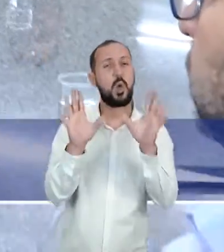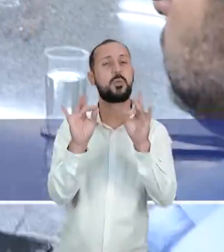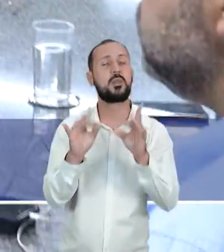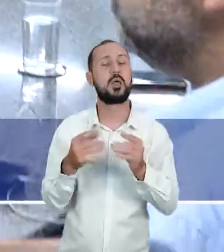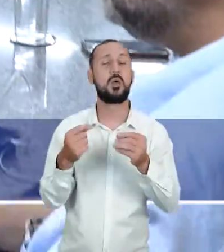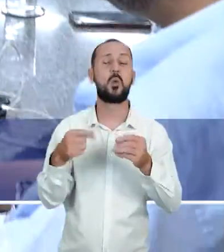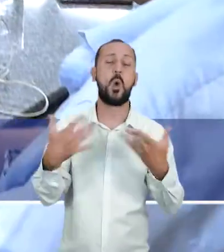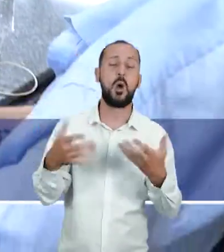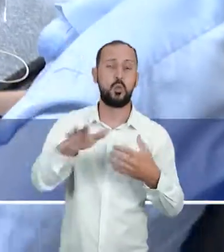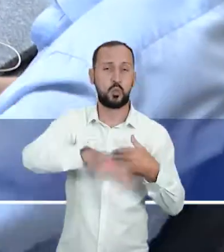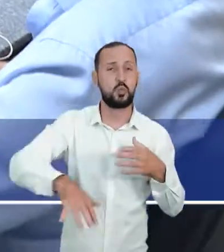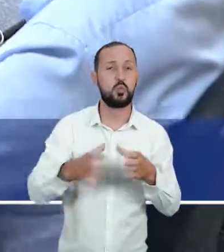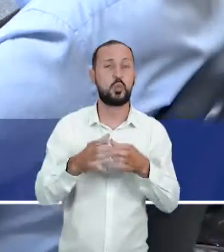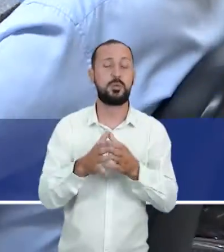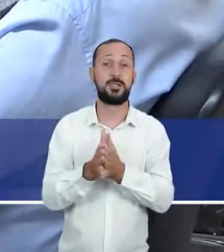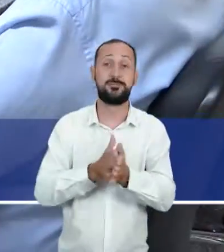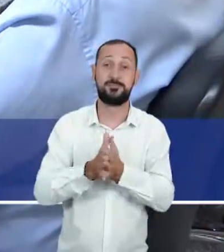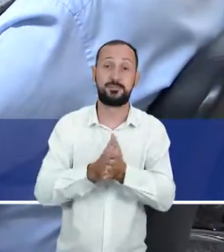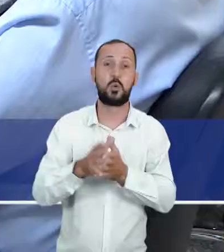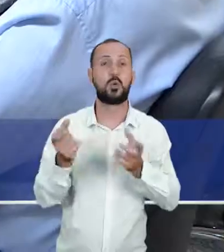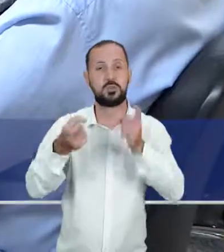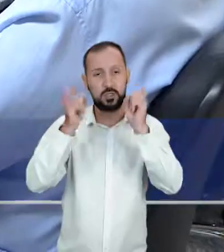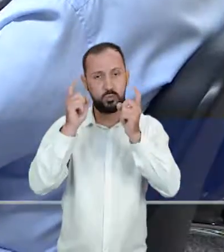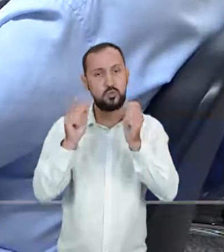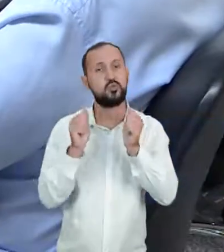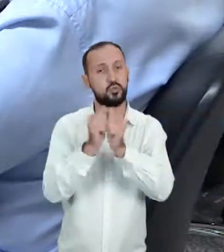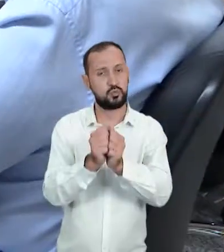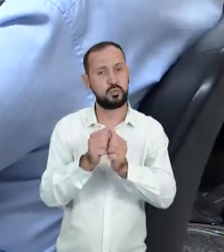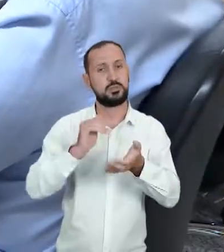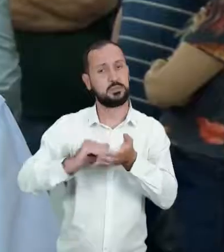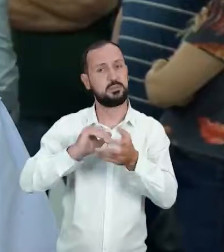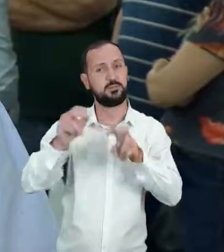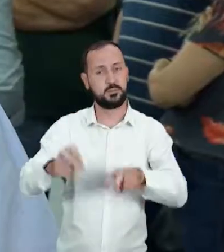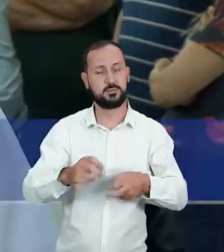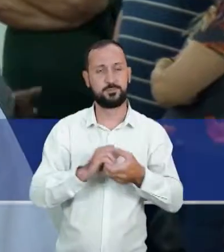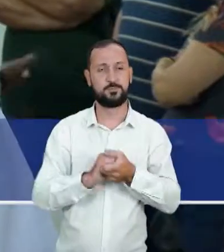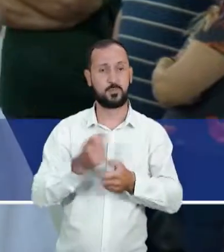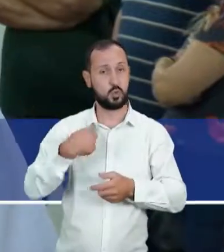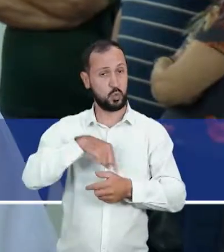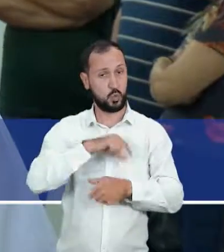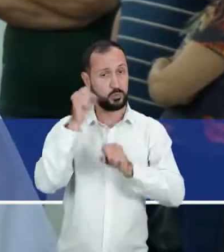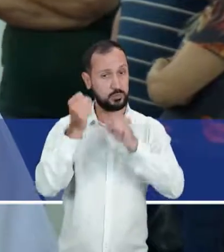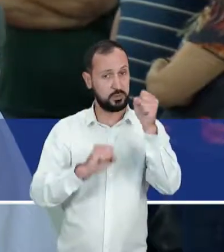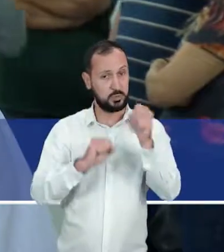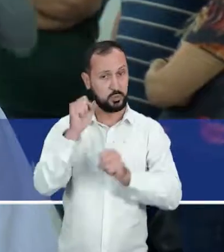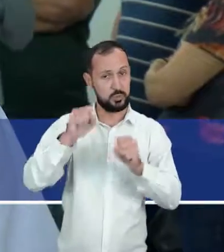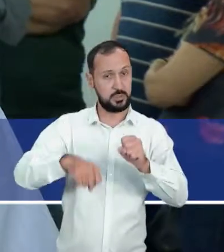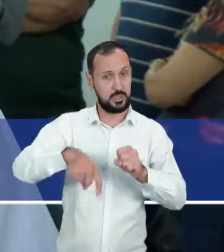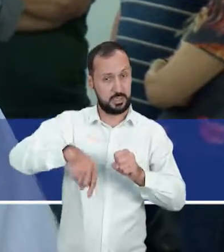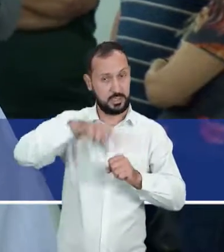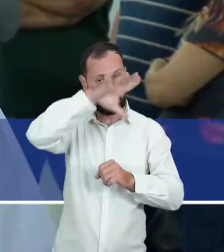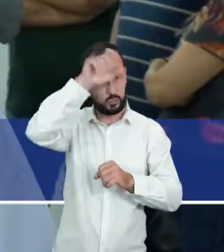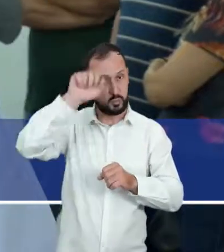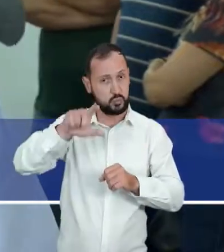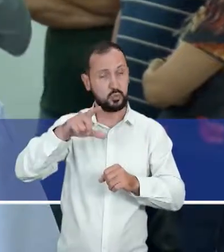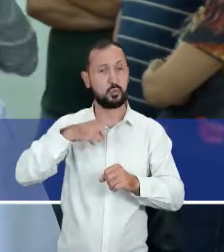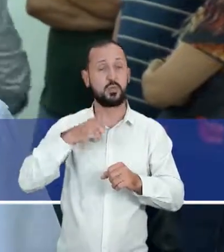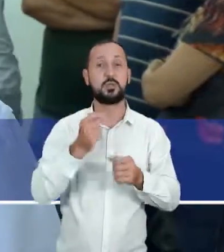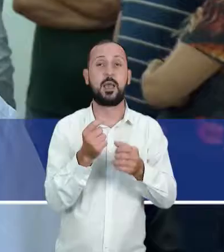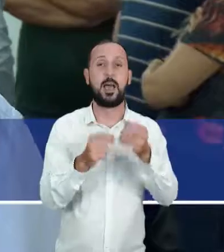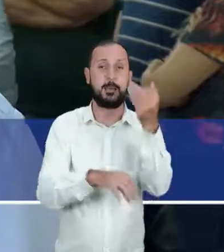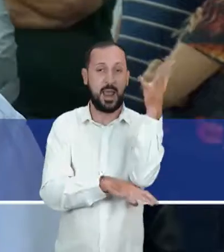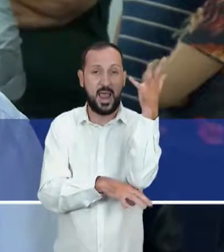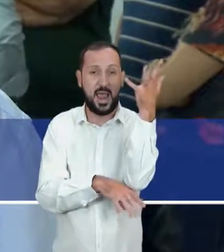detalhou algumas das expectativas do grupo com a futura reunião na Cefaz. Nós da indústria aqui do Mato Grosso do Sul, hoje, nós